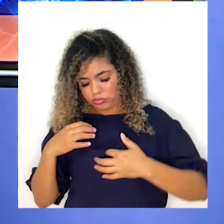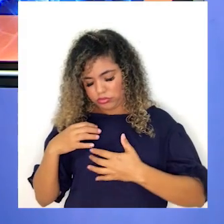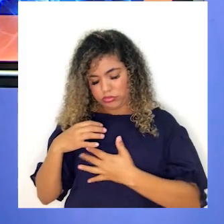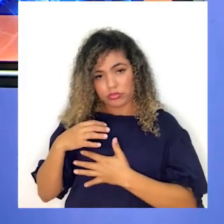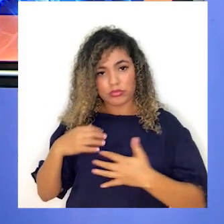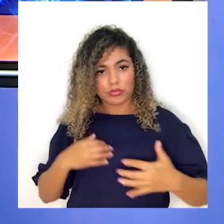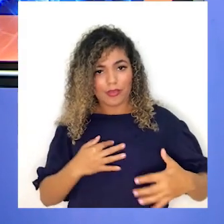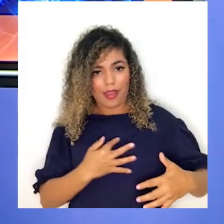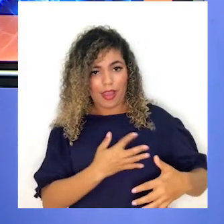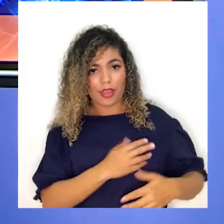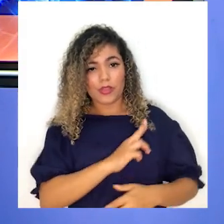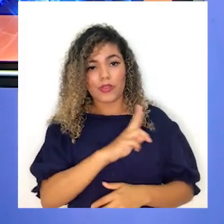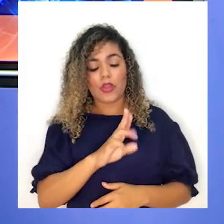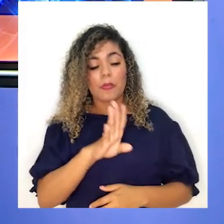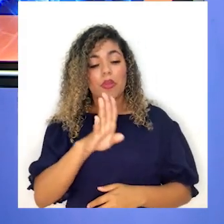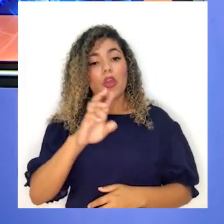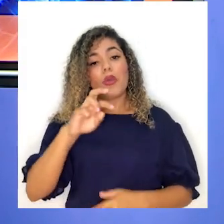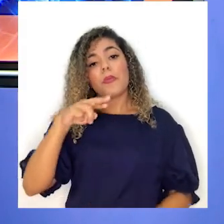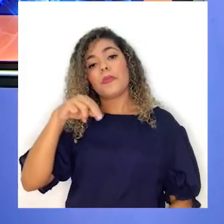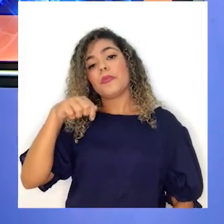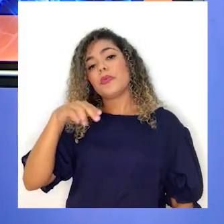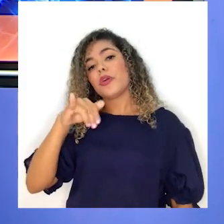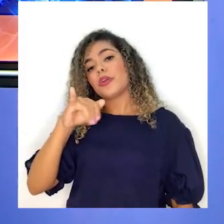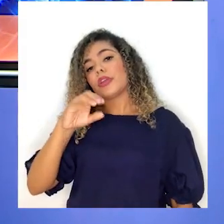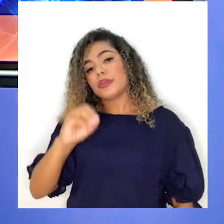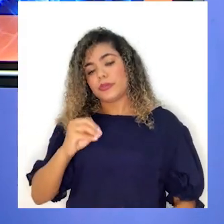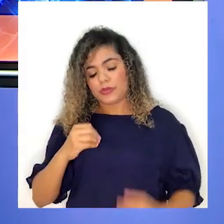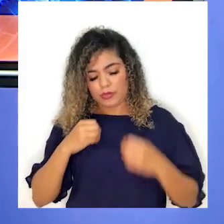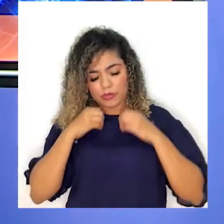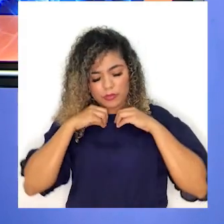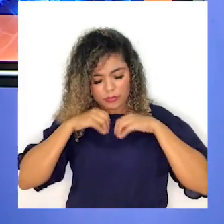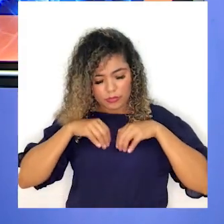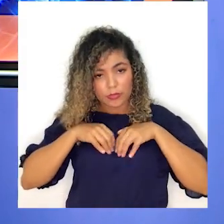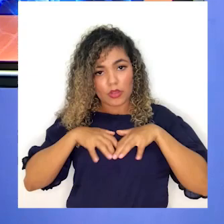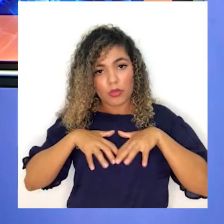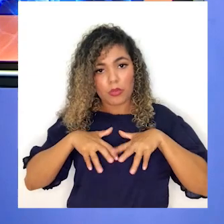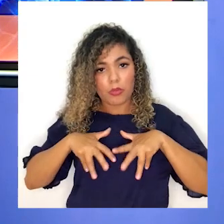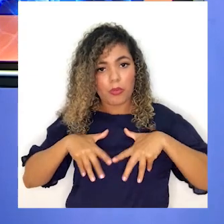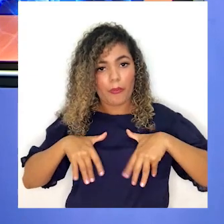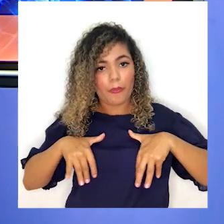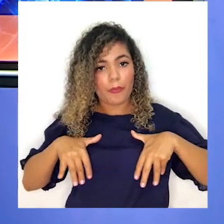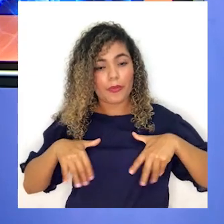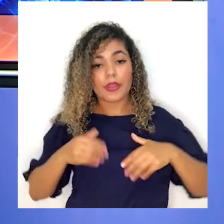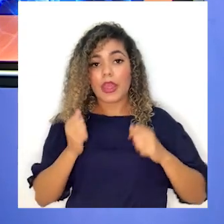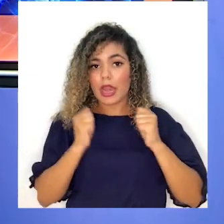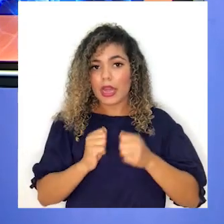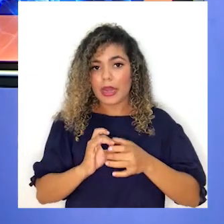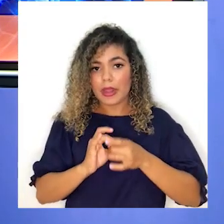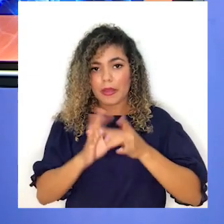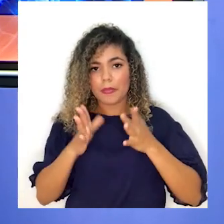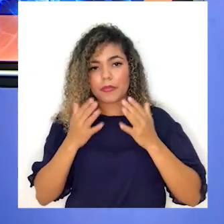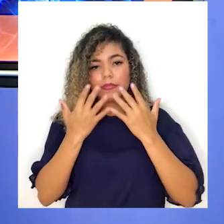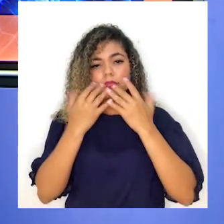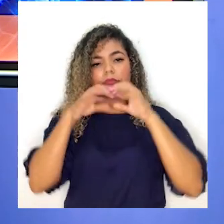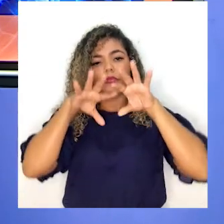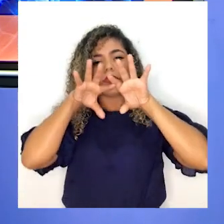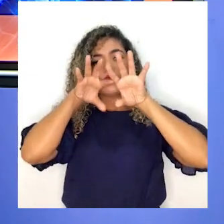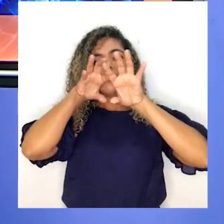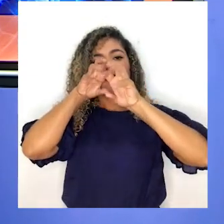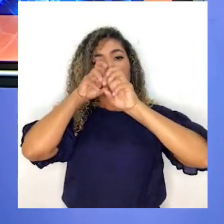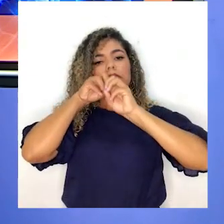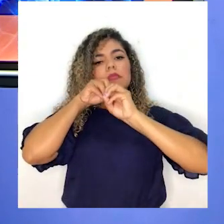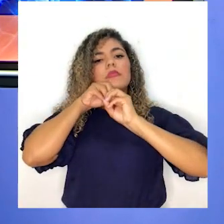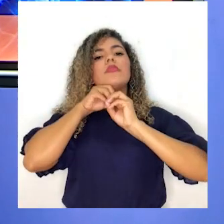os bronquíolos. Assim, ela vai permitir a passagem do ar até os